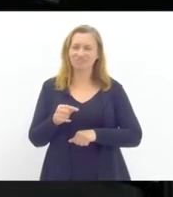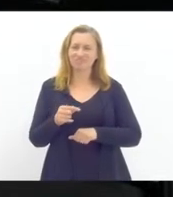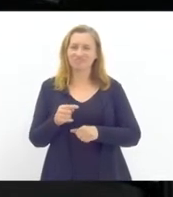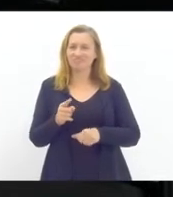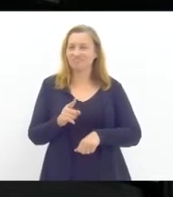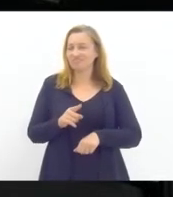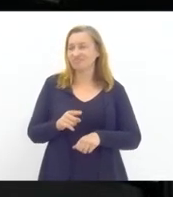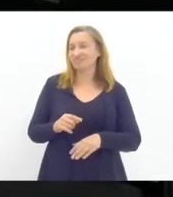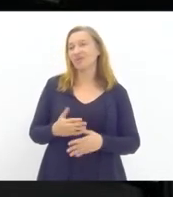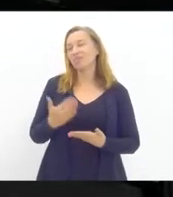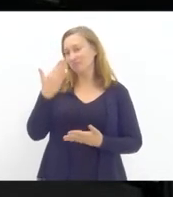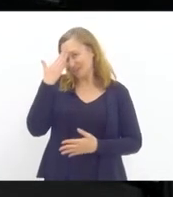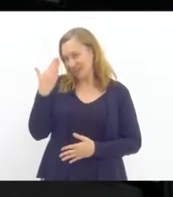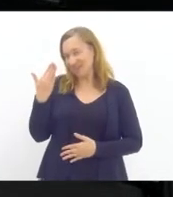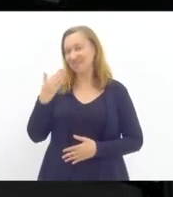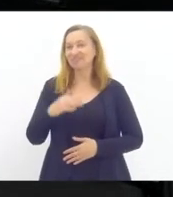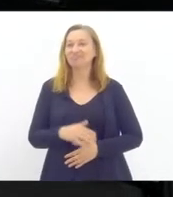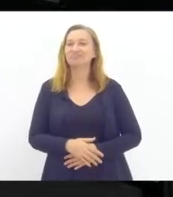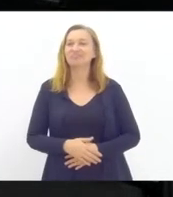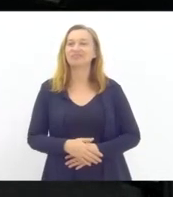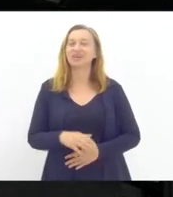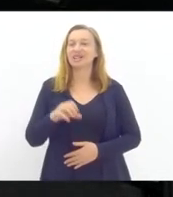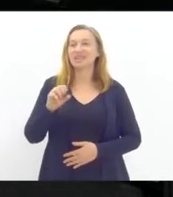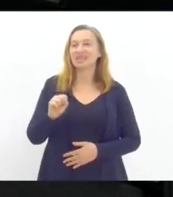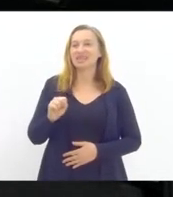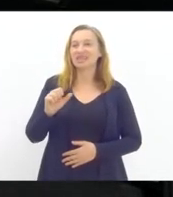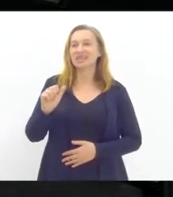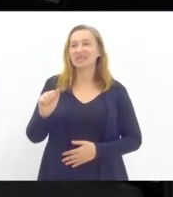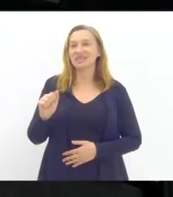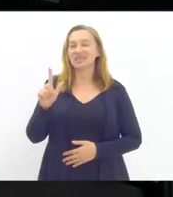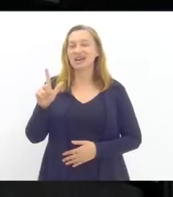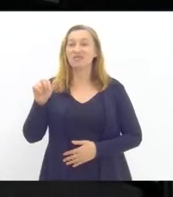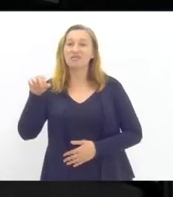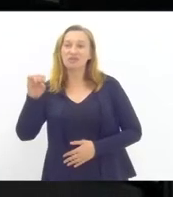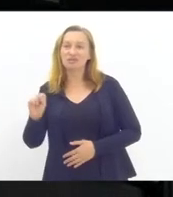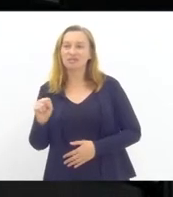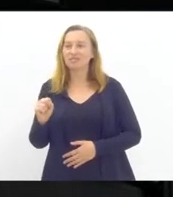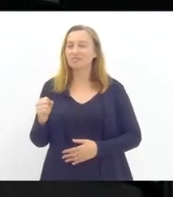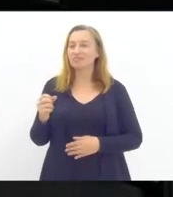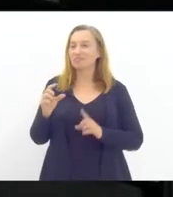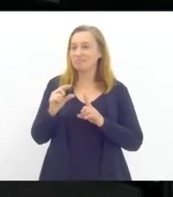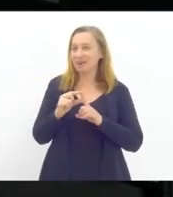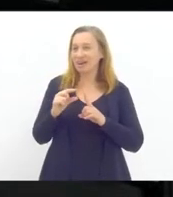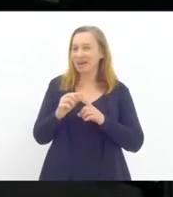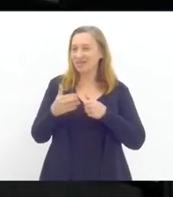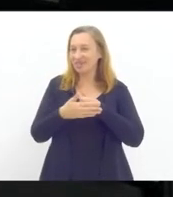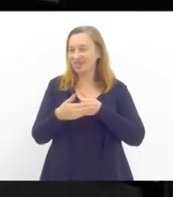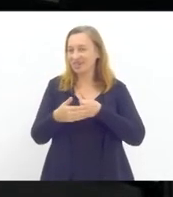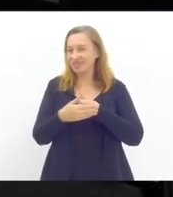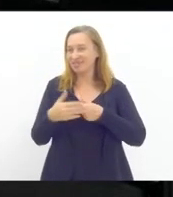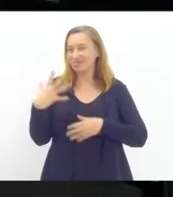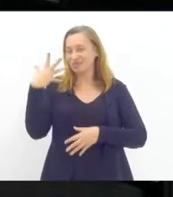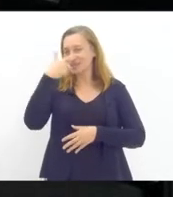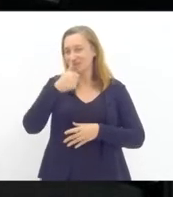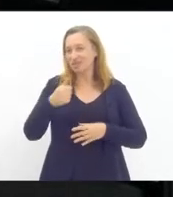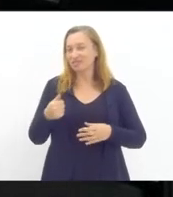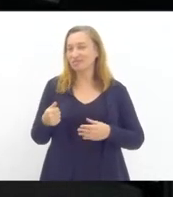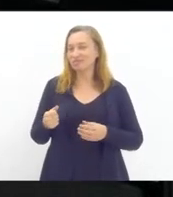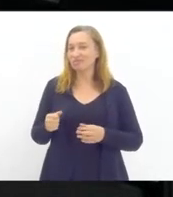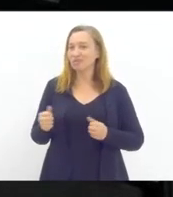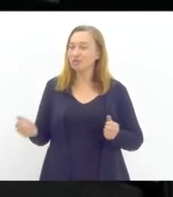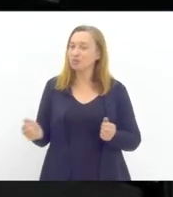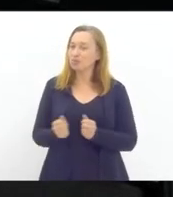Muito obrigado senhora sabe e o sábio é assim tem 100 palavras carinhosas e bonitas né bote sabe na mesa que tudo dá certo